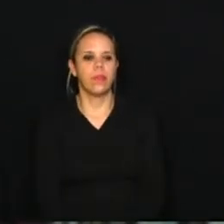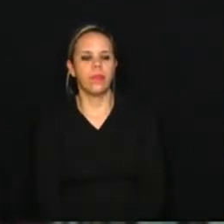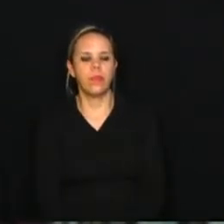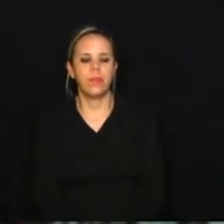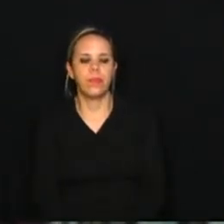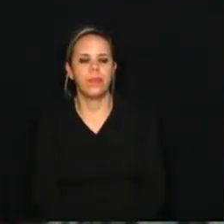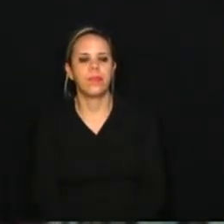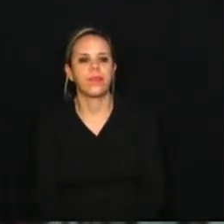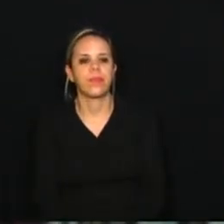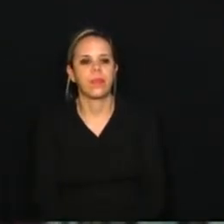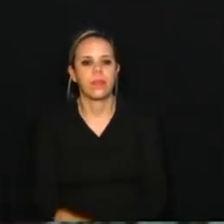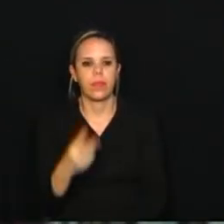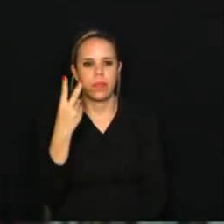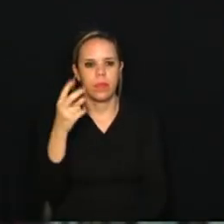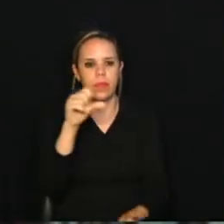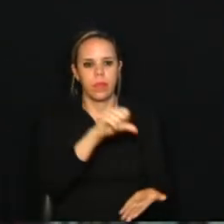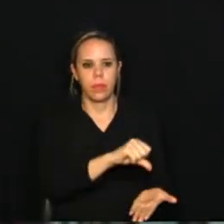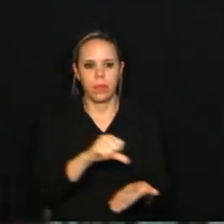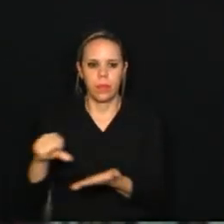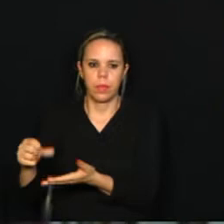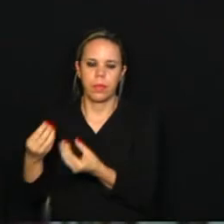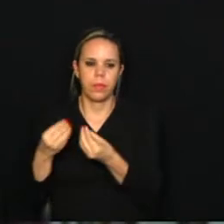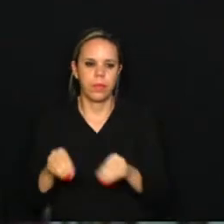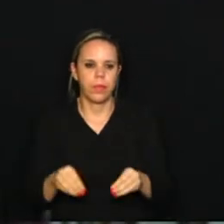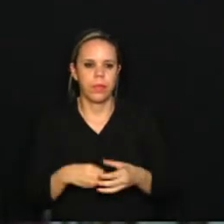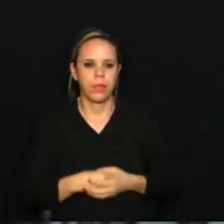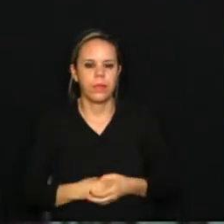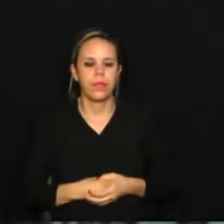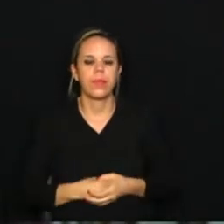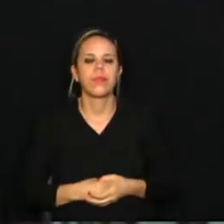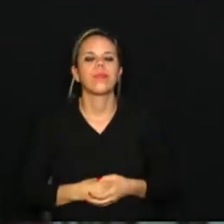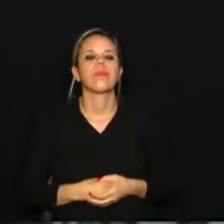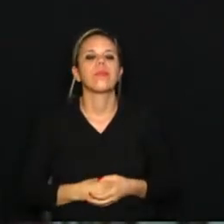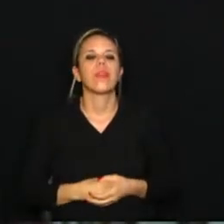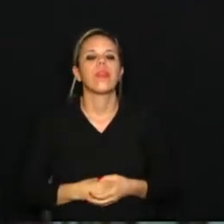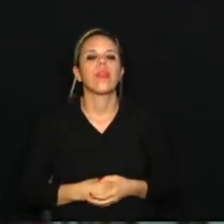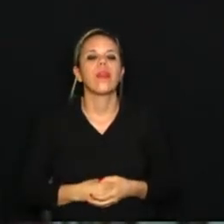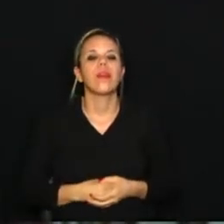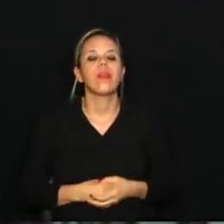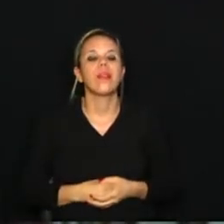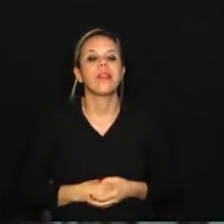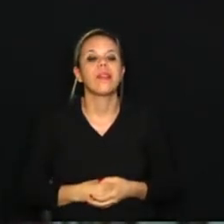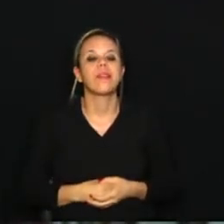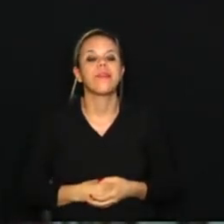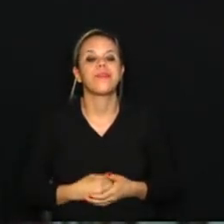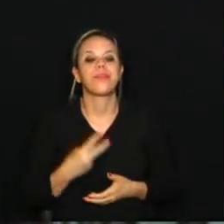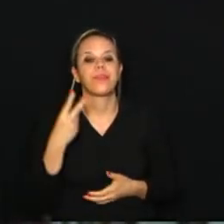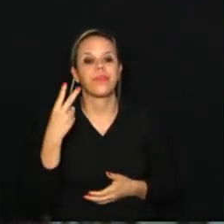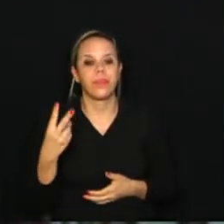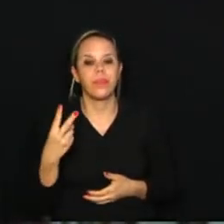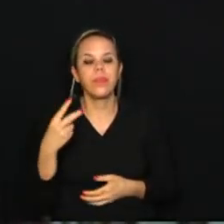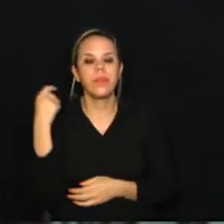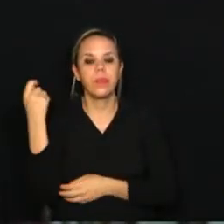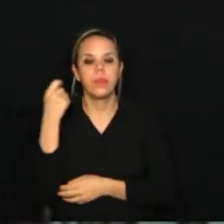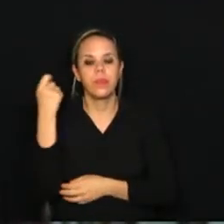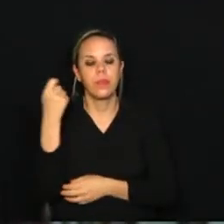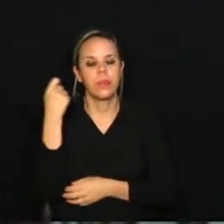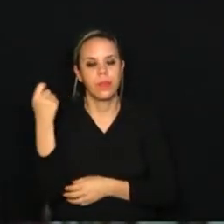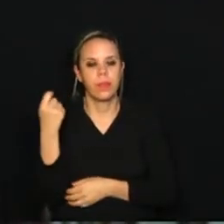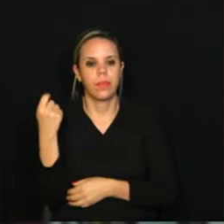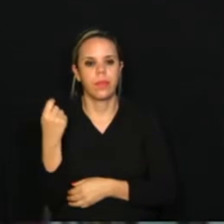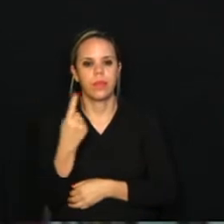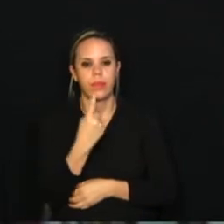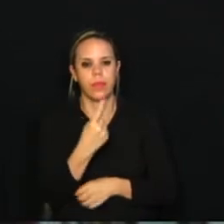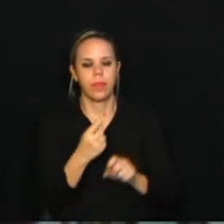que são as 2 regiões mais afetadas. E aí, 2 na sudoeste, uma